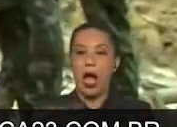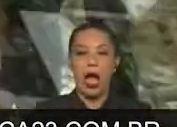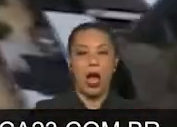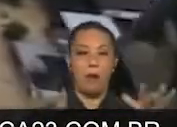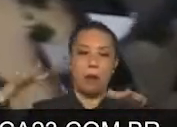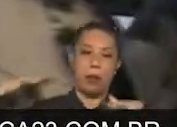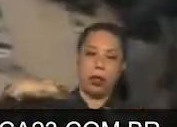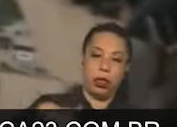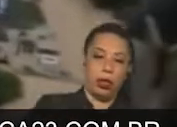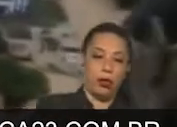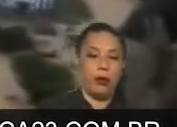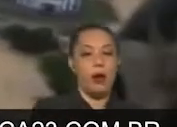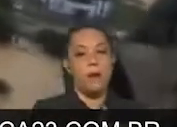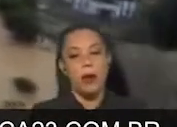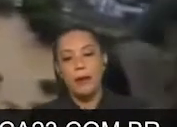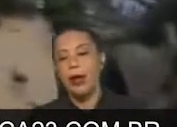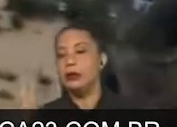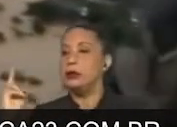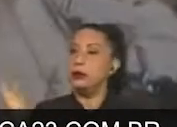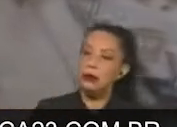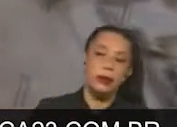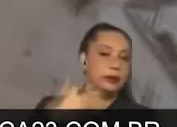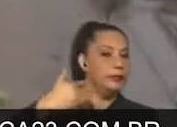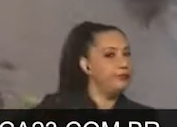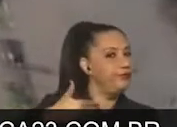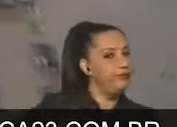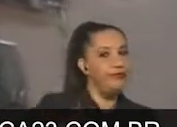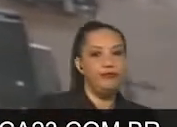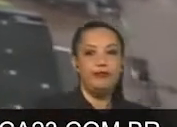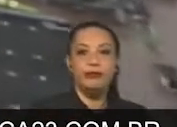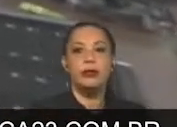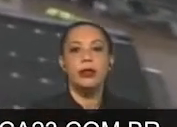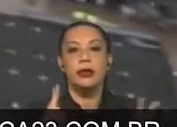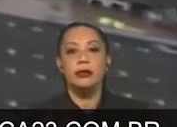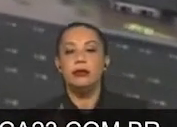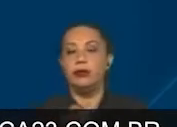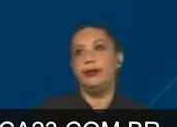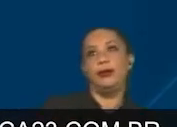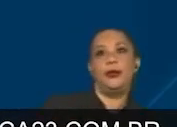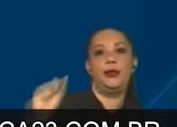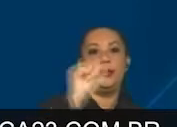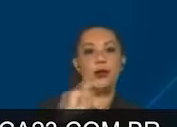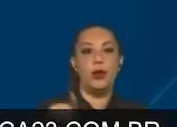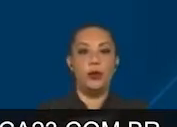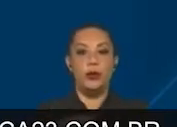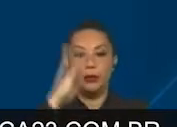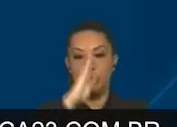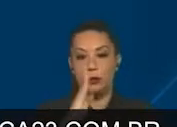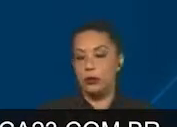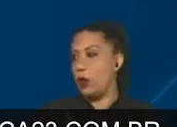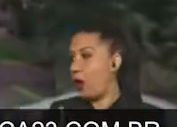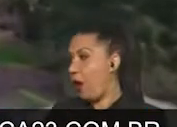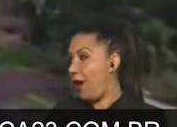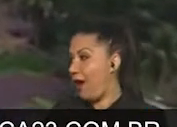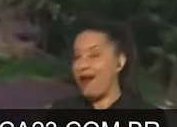deslizamentos, problemas cíclicos que ocorrem com frequência em várias partes do país. Aqui, cenas da